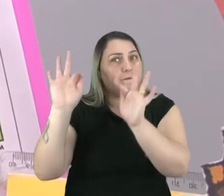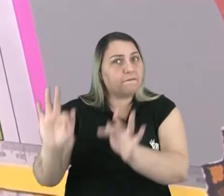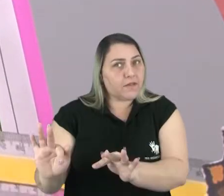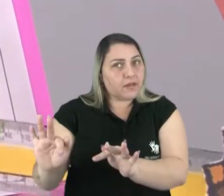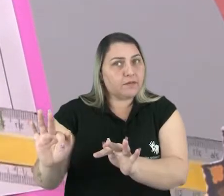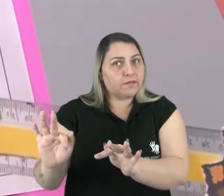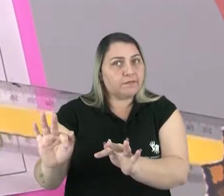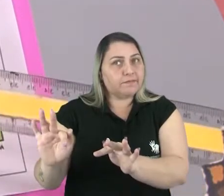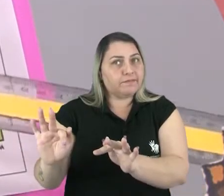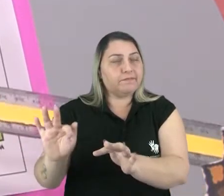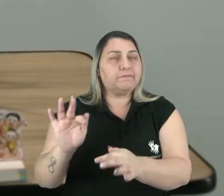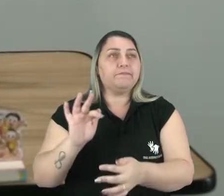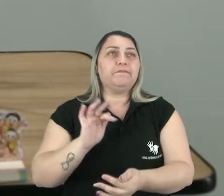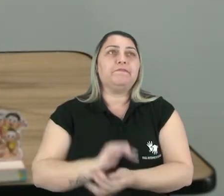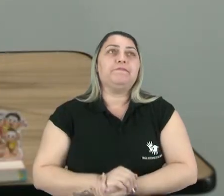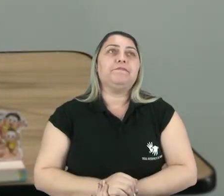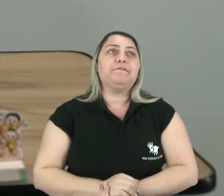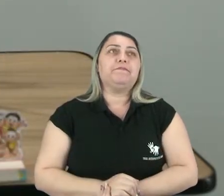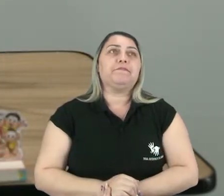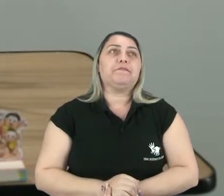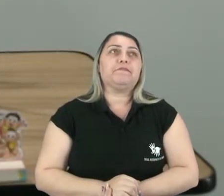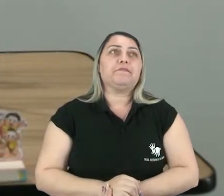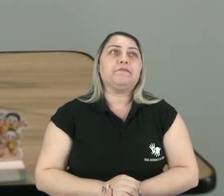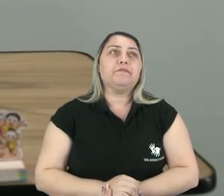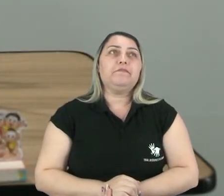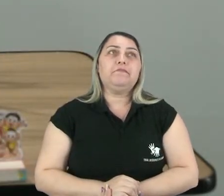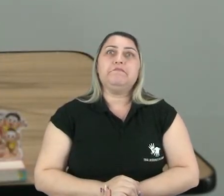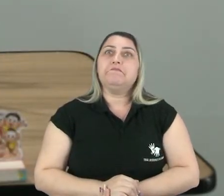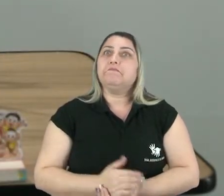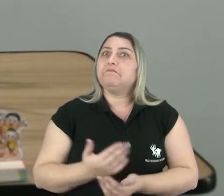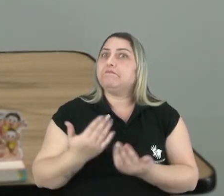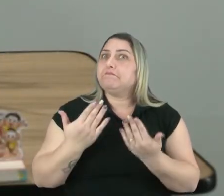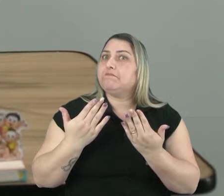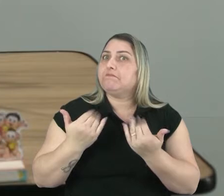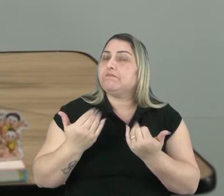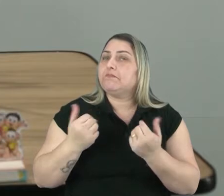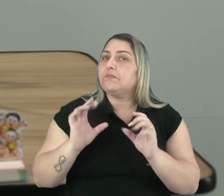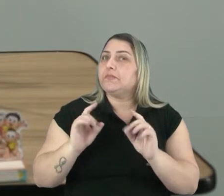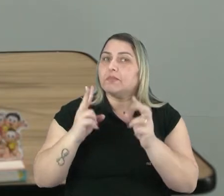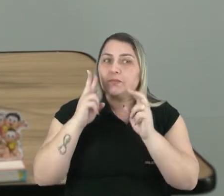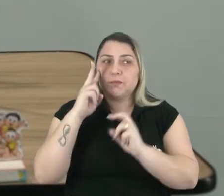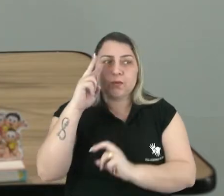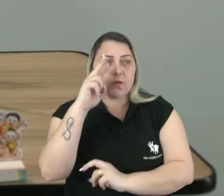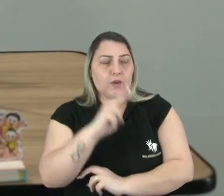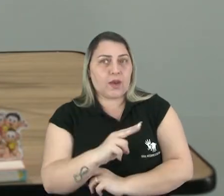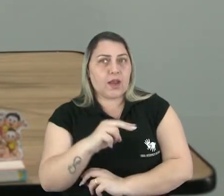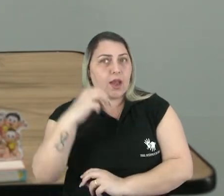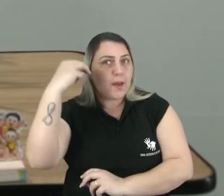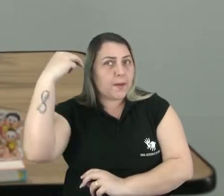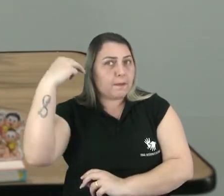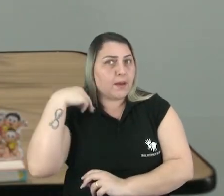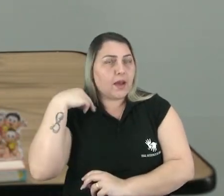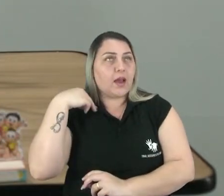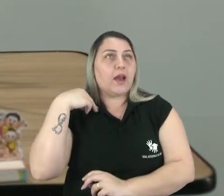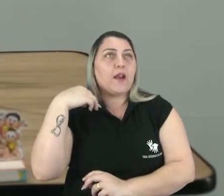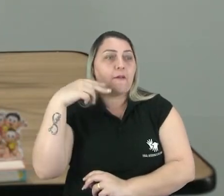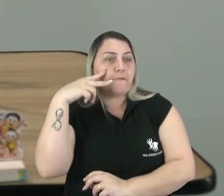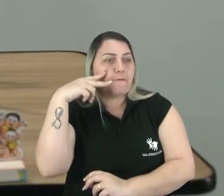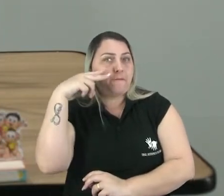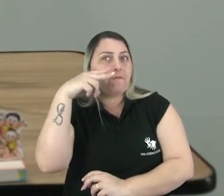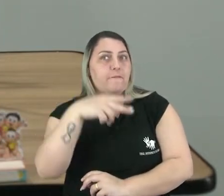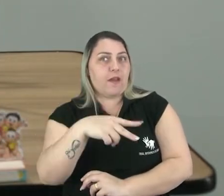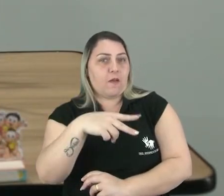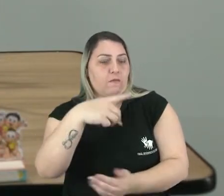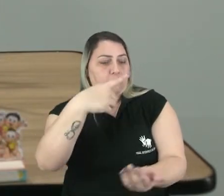acabou. Isso é que é comer com os olhos. Quer dizer que Magali, então, quando observou